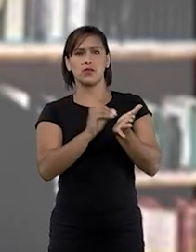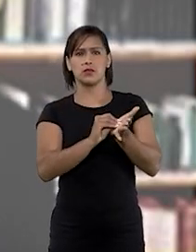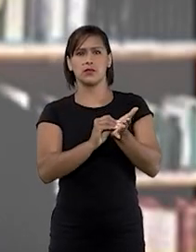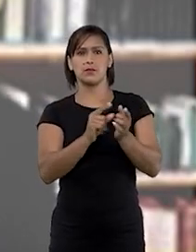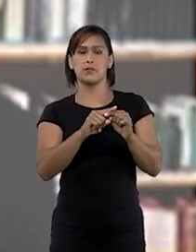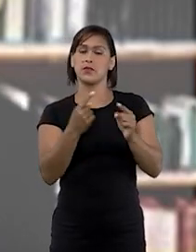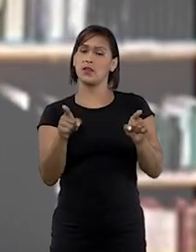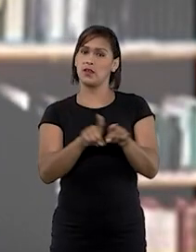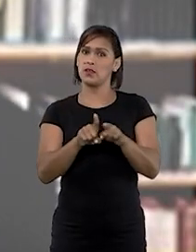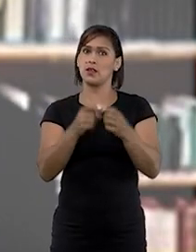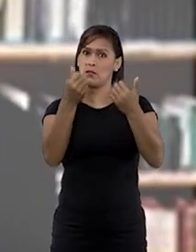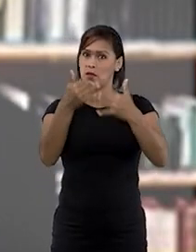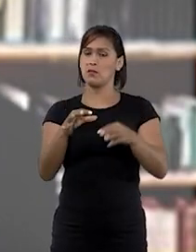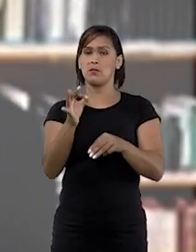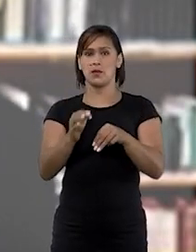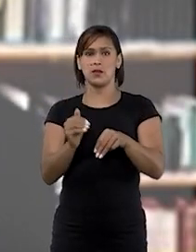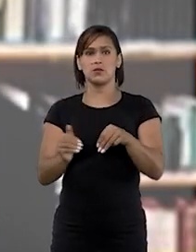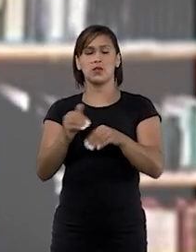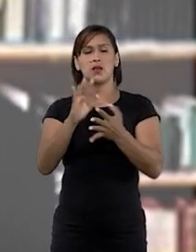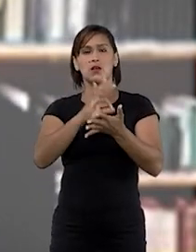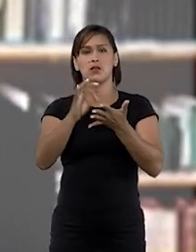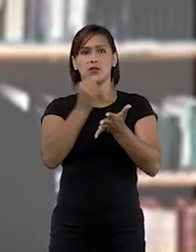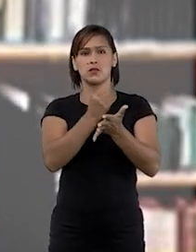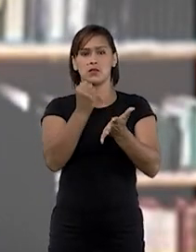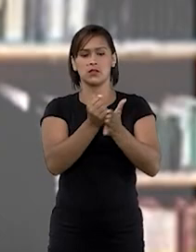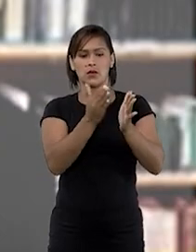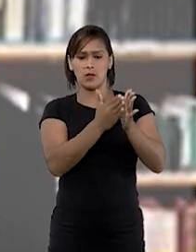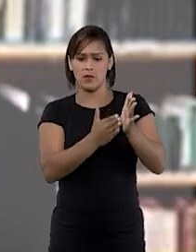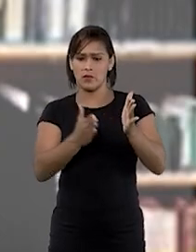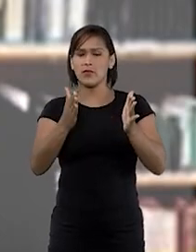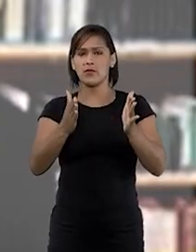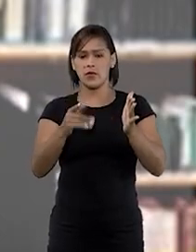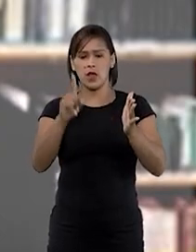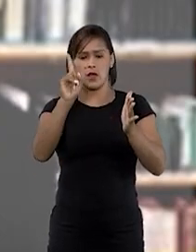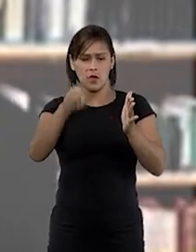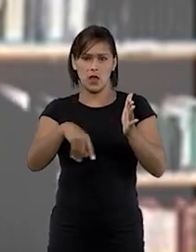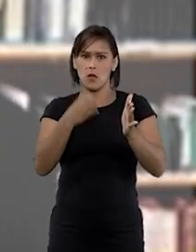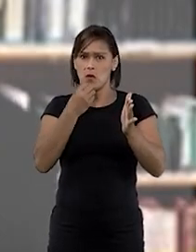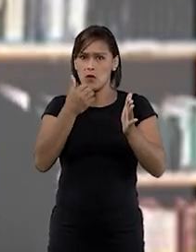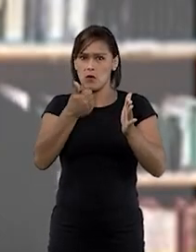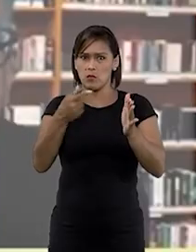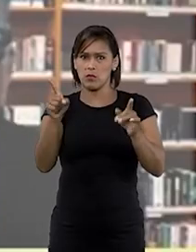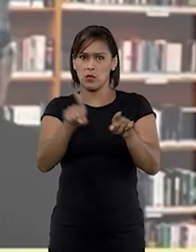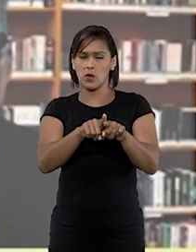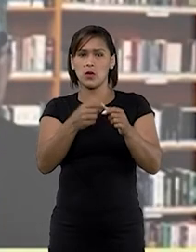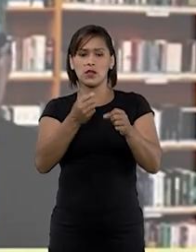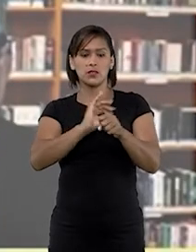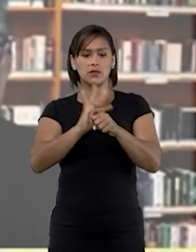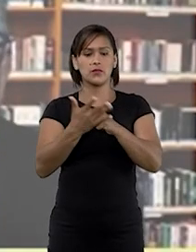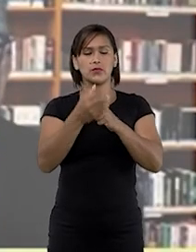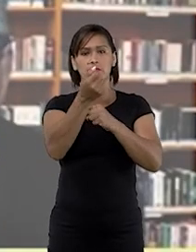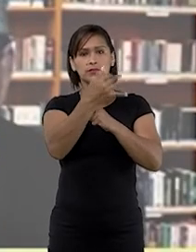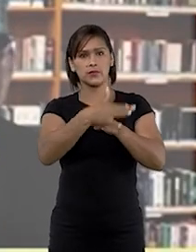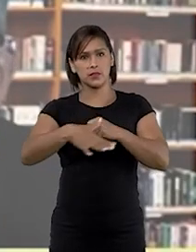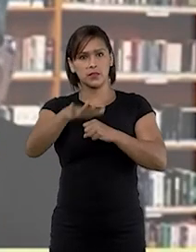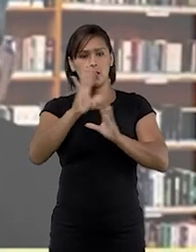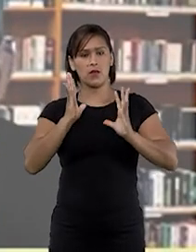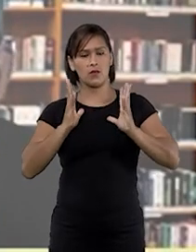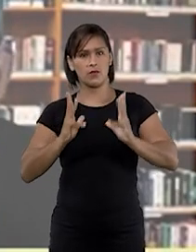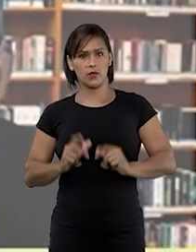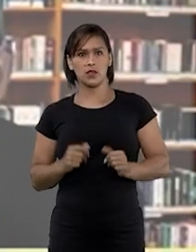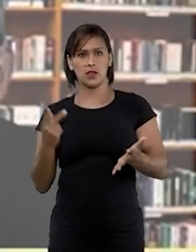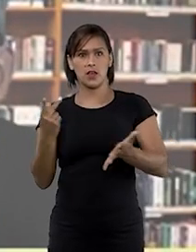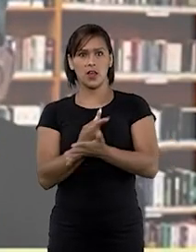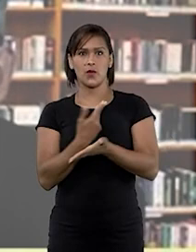ilegalidade Além disso para o início a contratação temporária ocorreu em situação excepcional em razão da crise sanitária